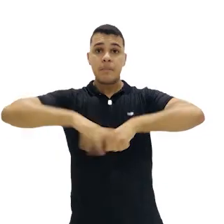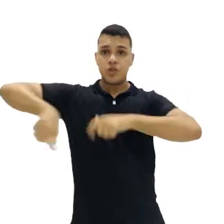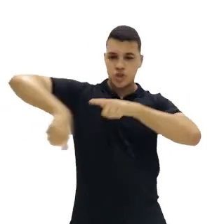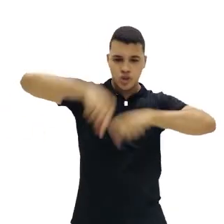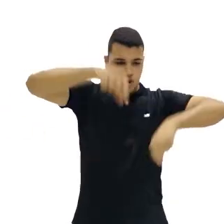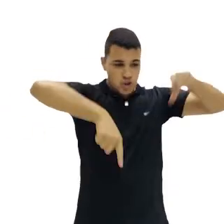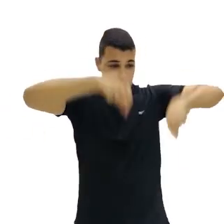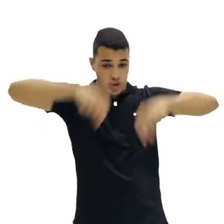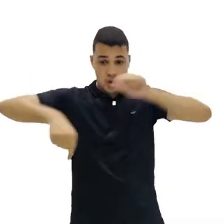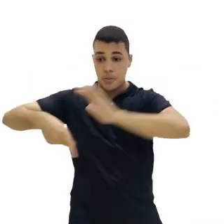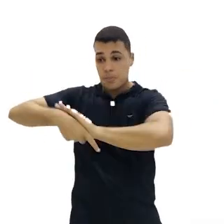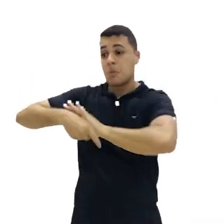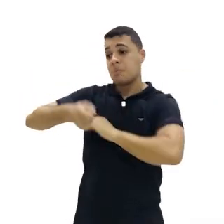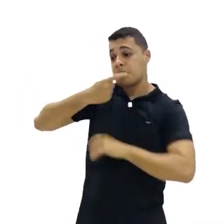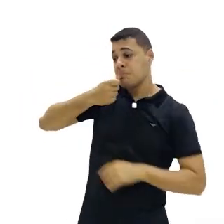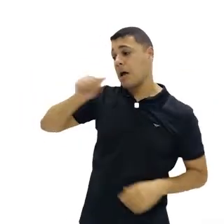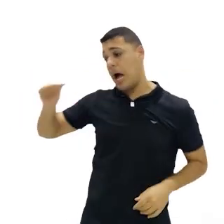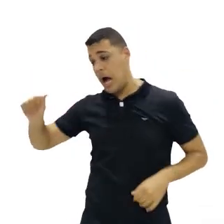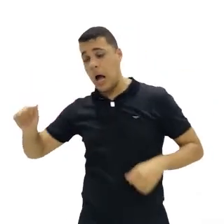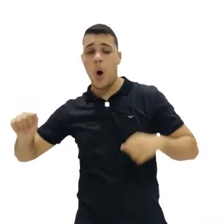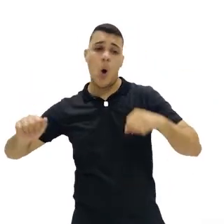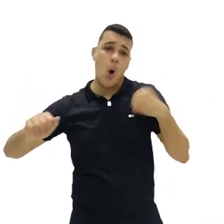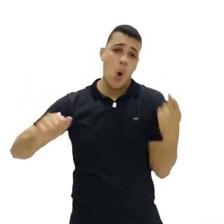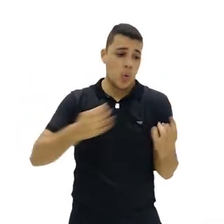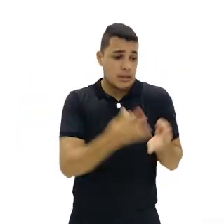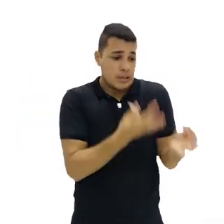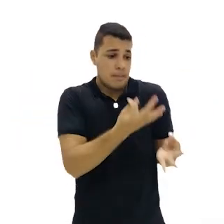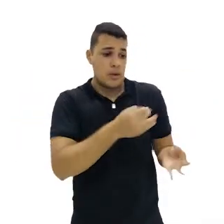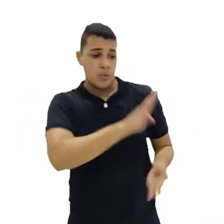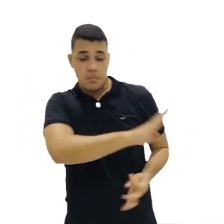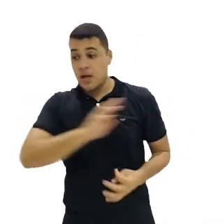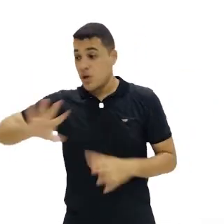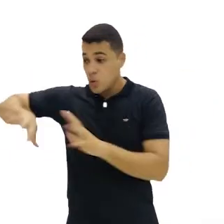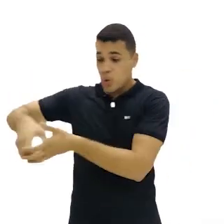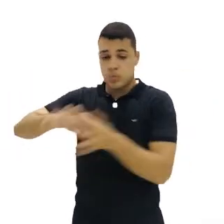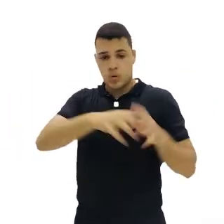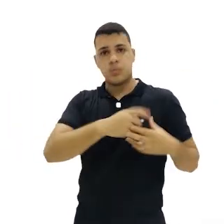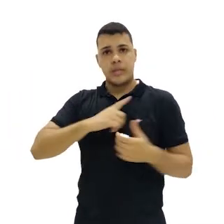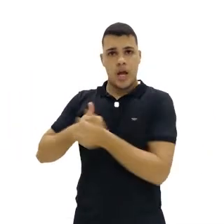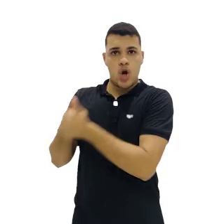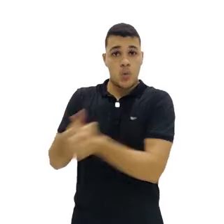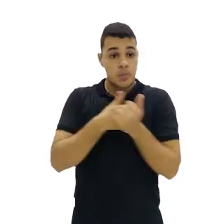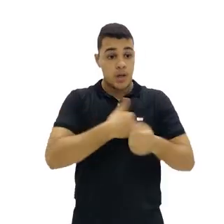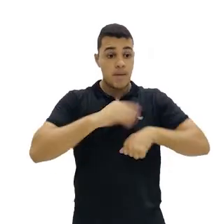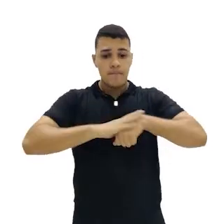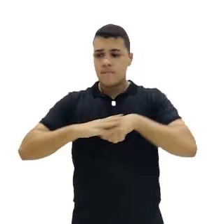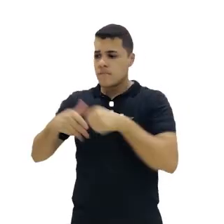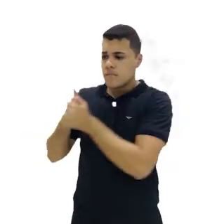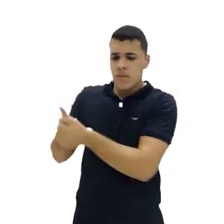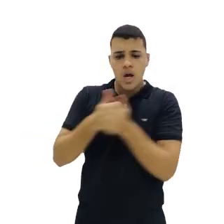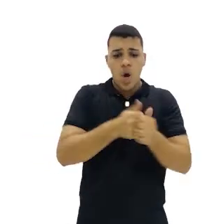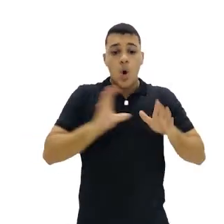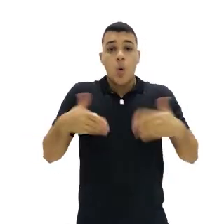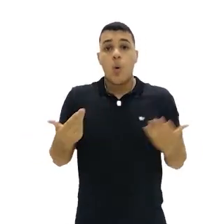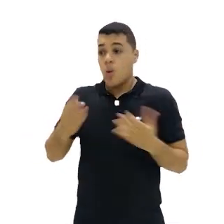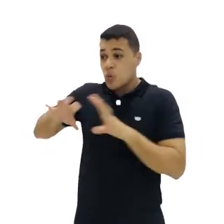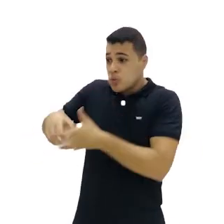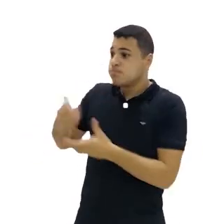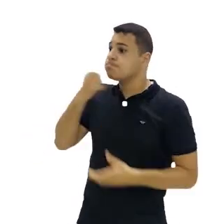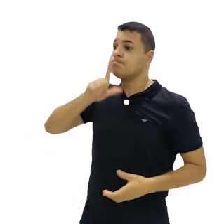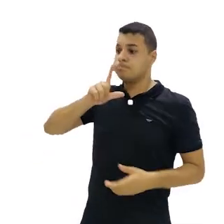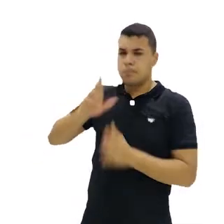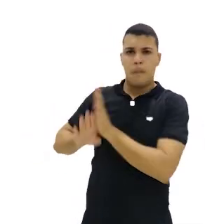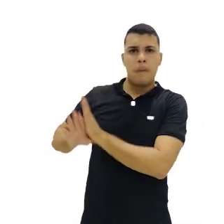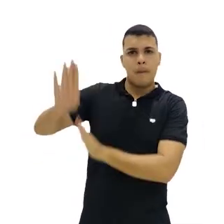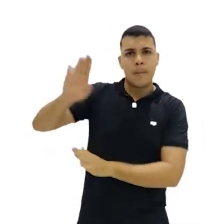são acompanhados e eu vou ver em qual dos grupos eu tive mais sucesso em termos do desfecho de saúde que eu queria. Por exemplo,